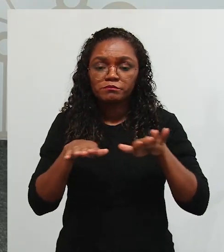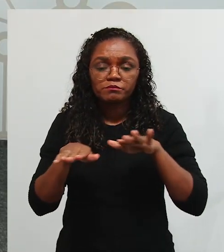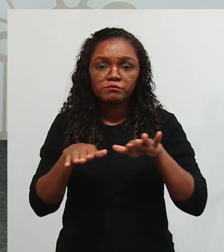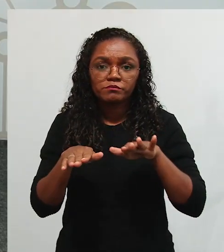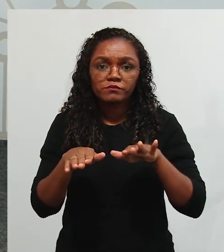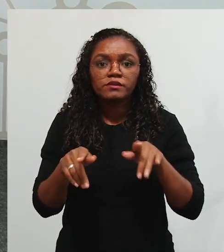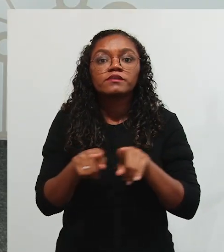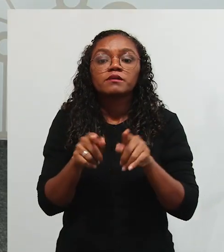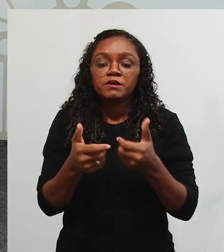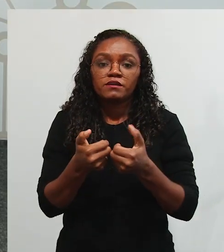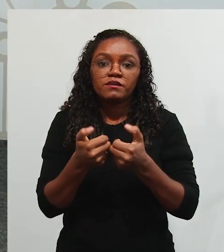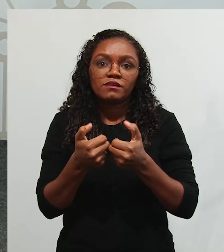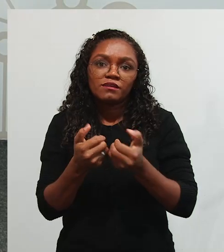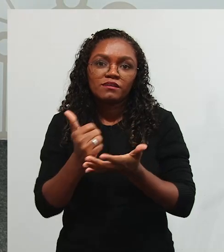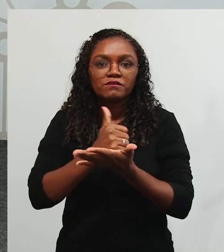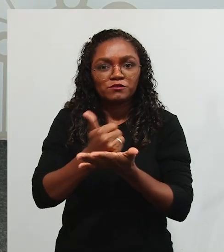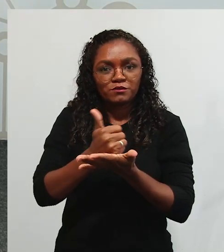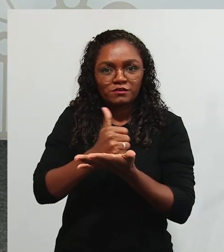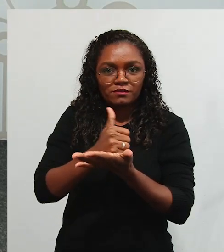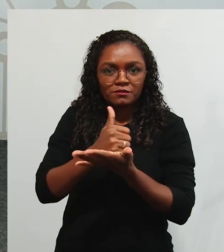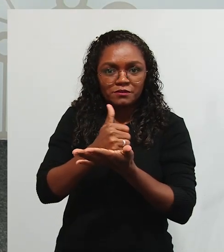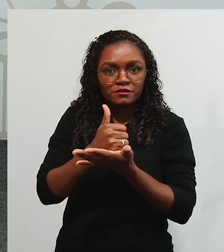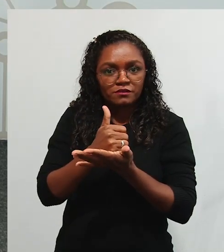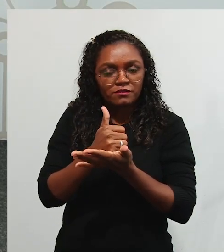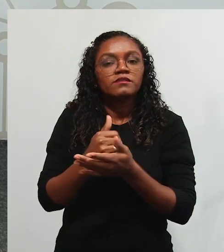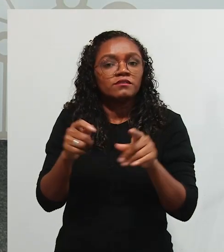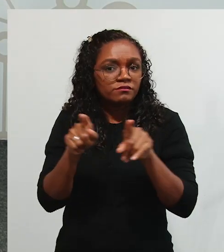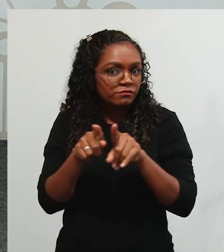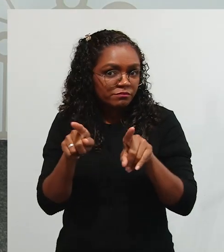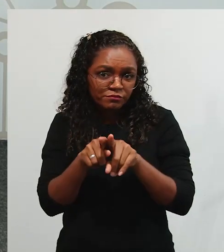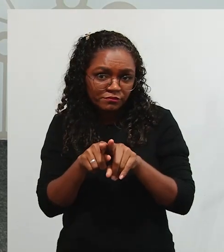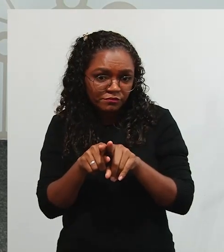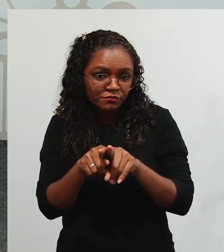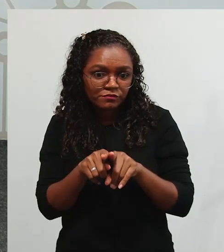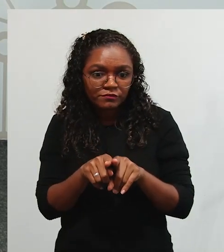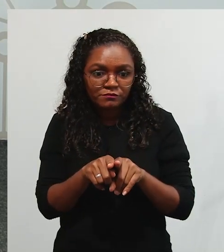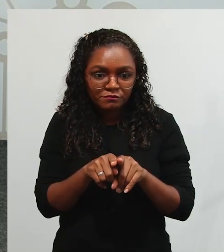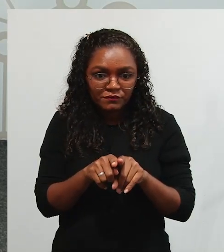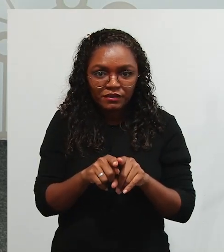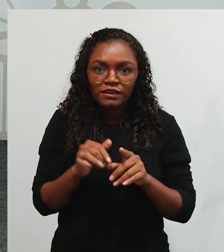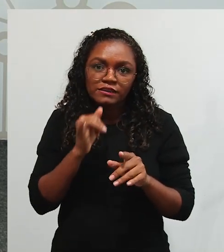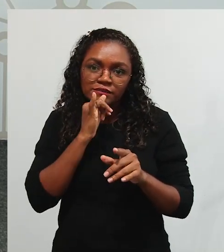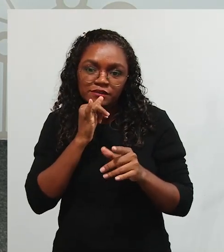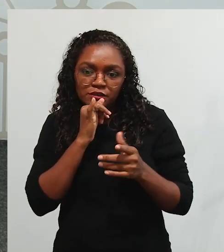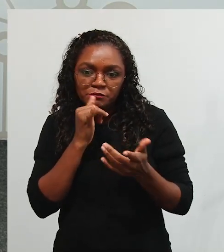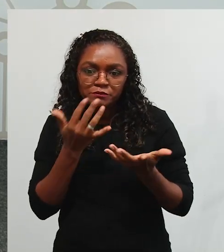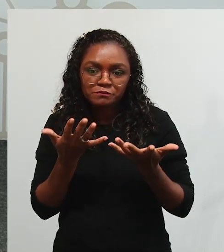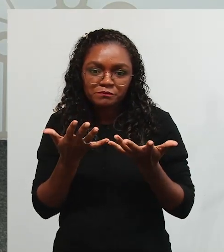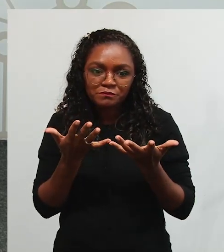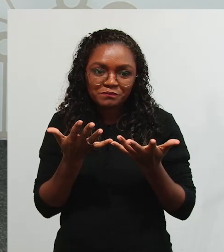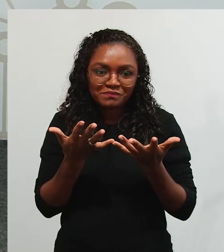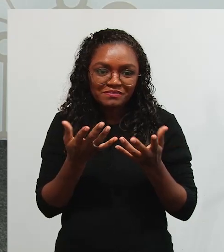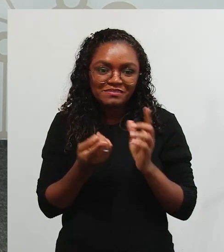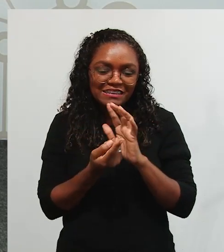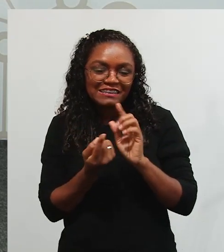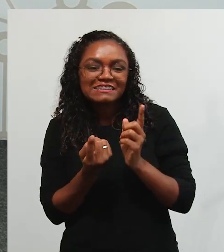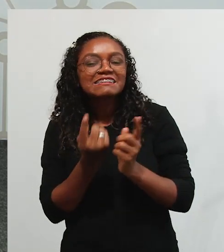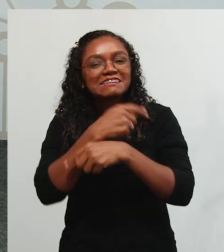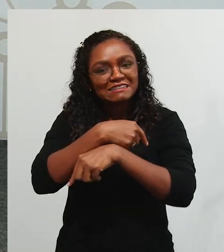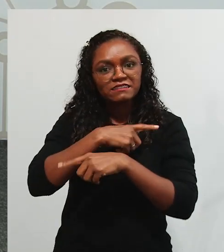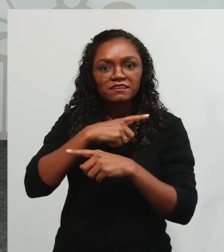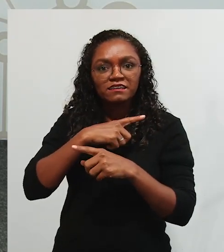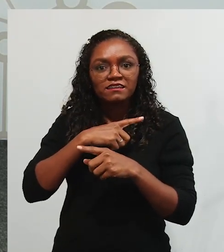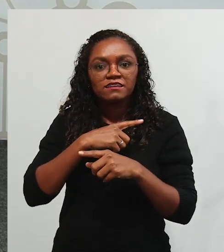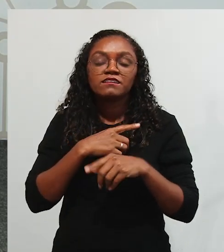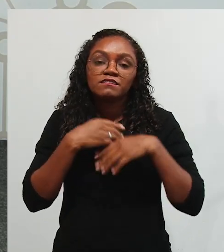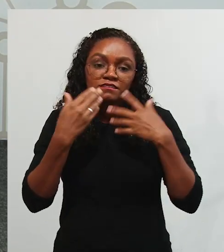videogame, né, que a gente não tem algumas restrições, digamos assim, mas controvérsias.